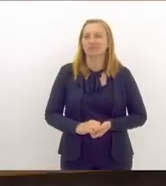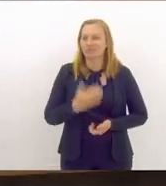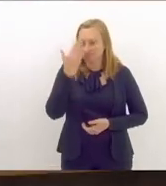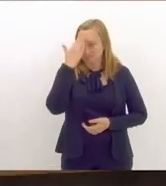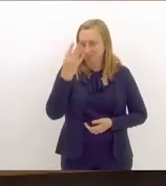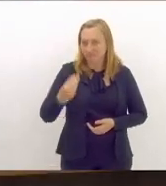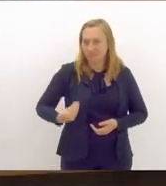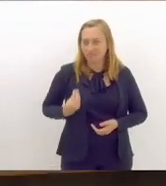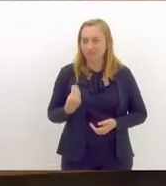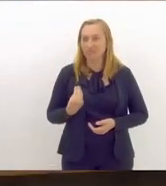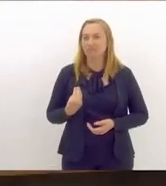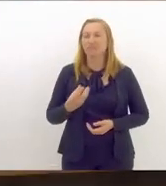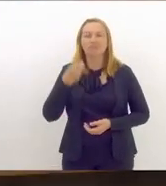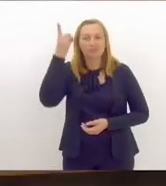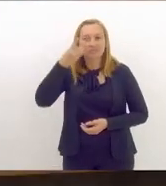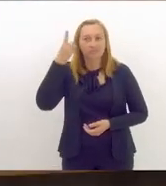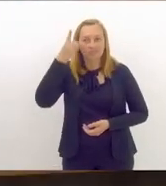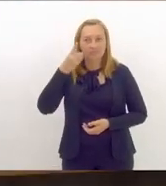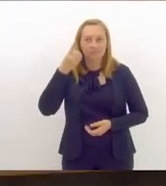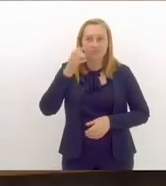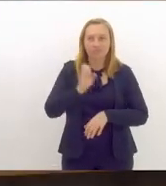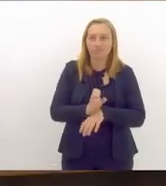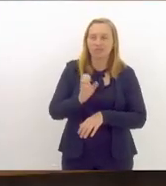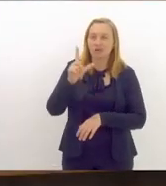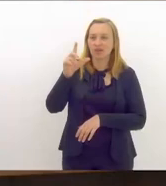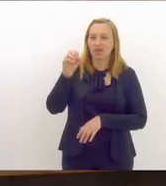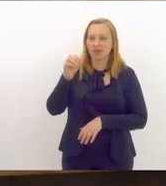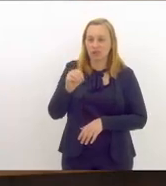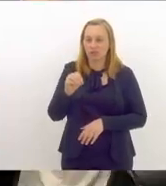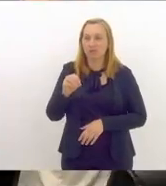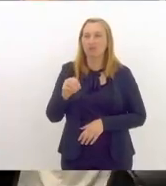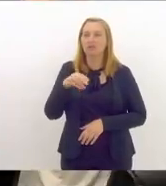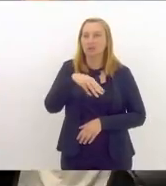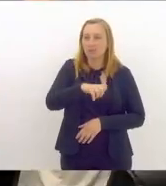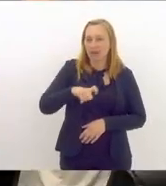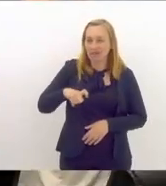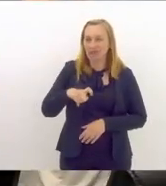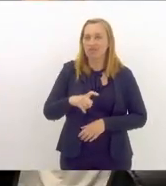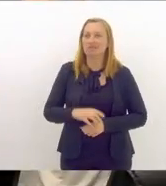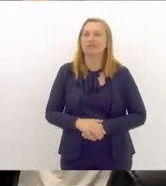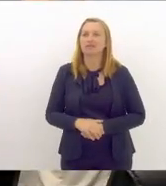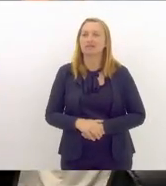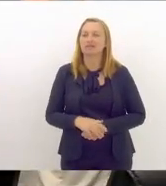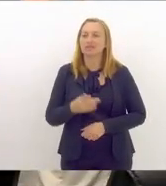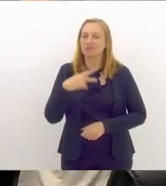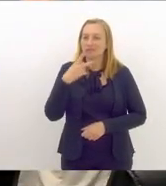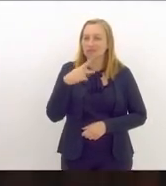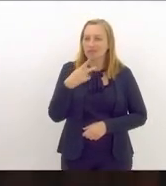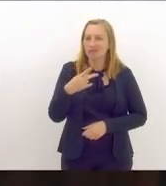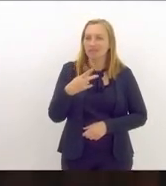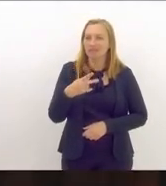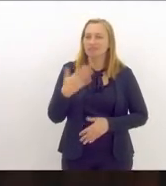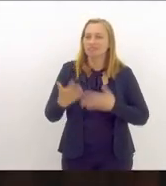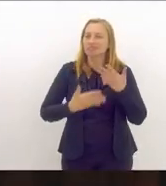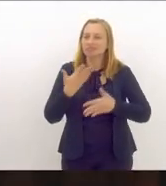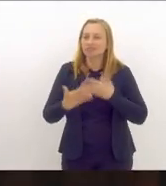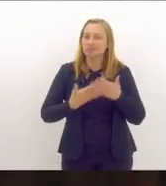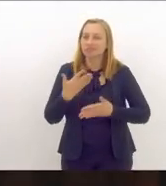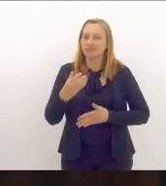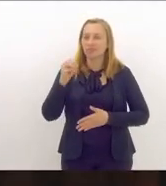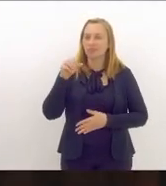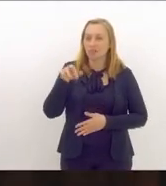Agradecer a presença do deputado estadual Léo Vieira, nosso amigo Max Lemos, dizer da alegria,